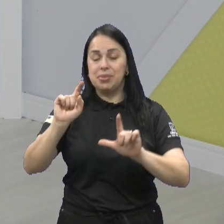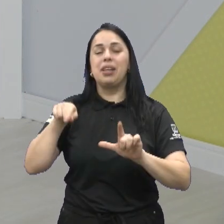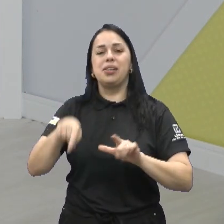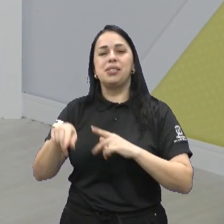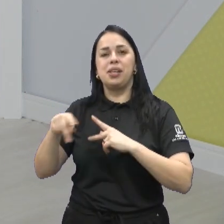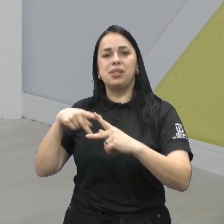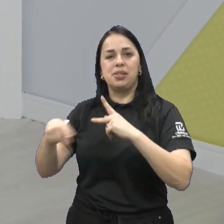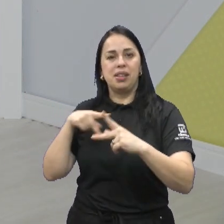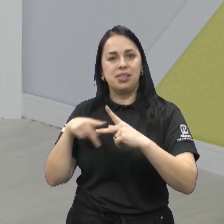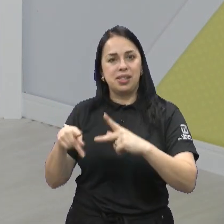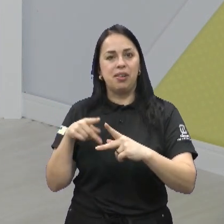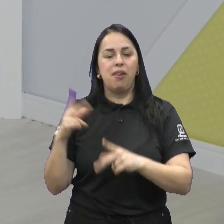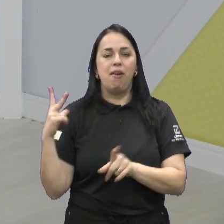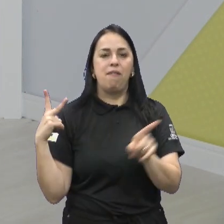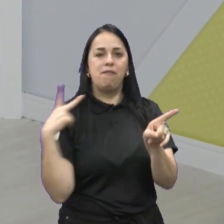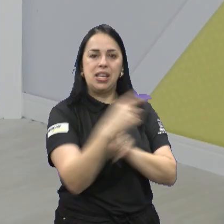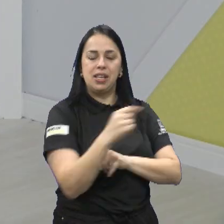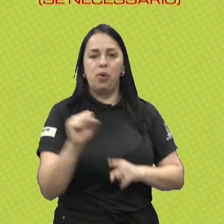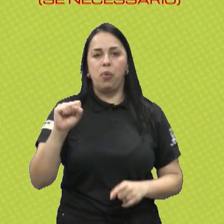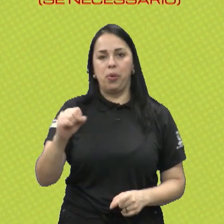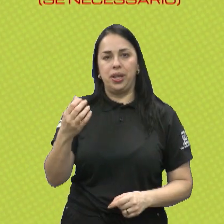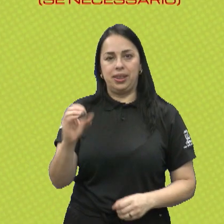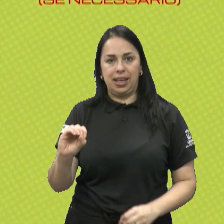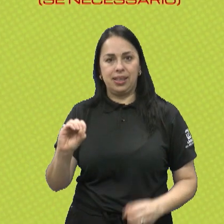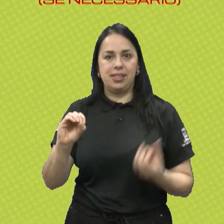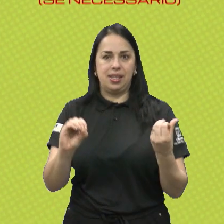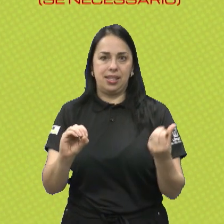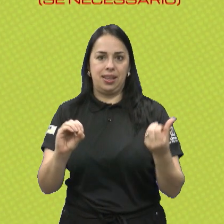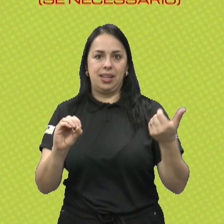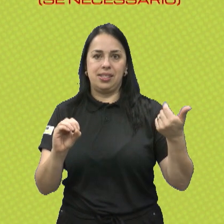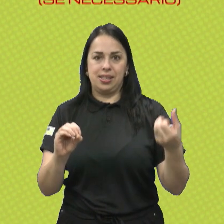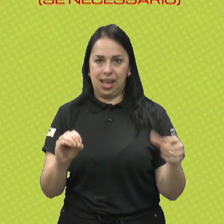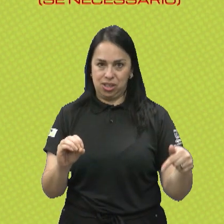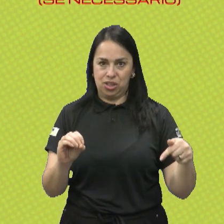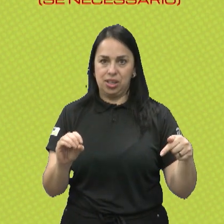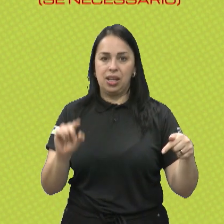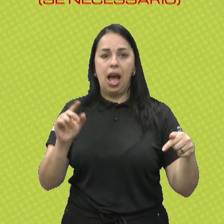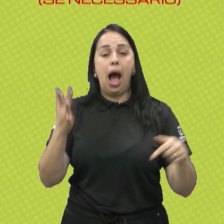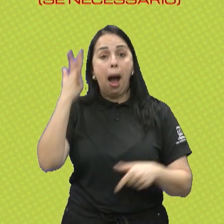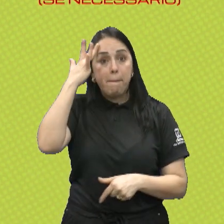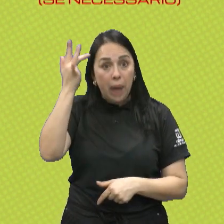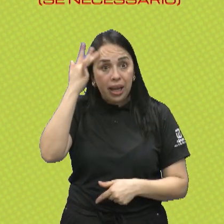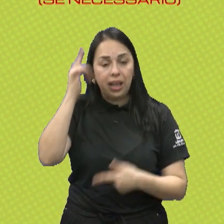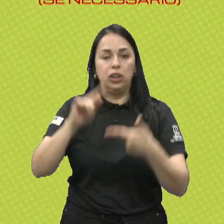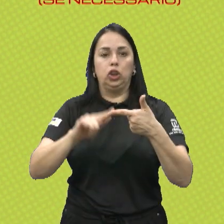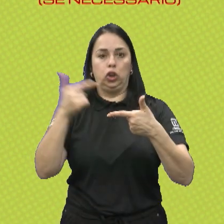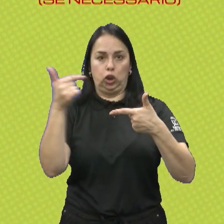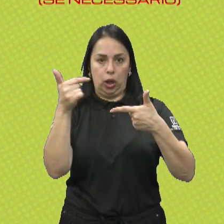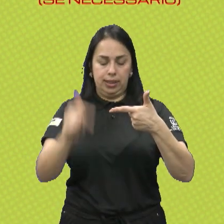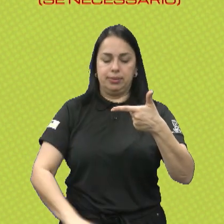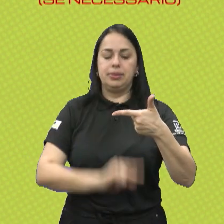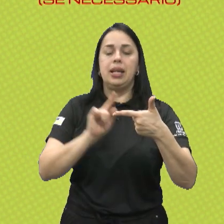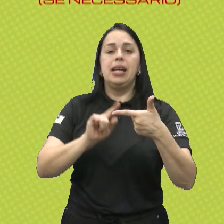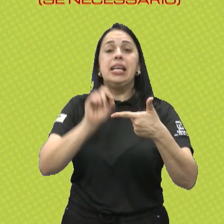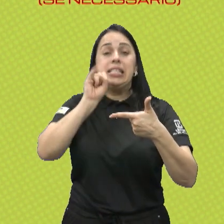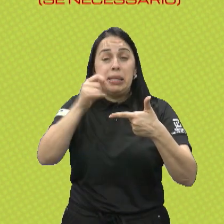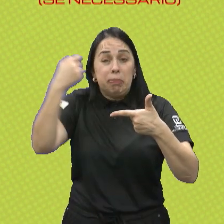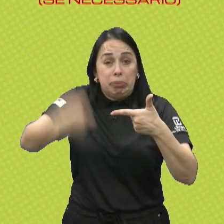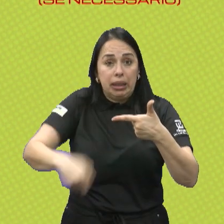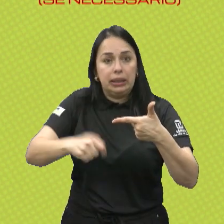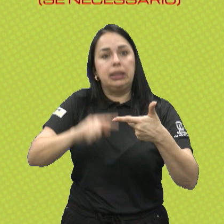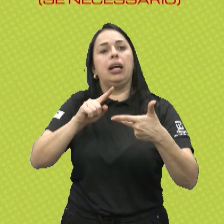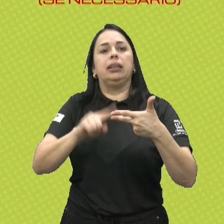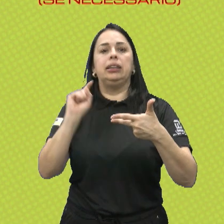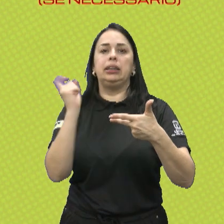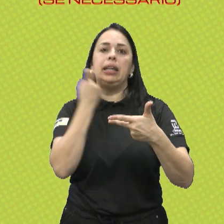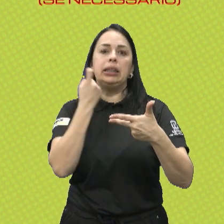primeiro jogo, São José venceu 80-67 e amanhã o jogo 2, se houver necessidade, 2 dias depois, na sexta-feira, Ourinhos e São